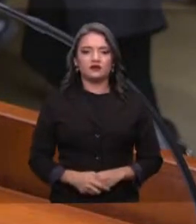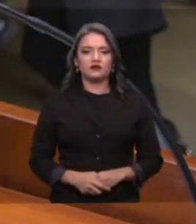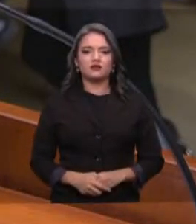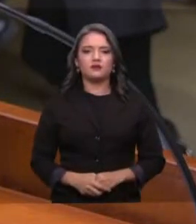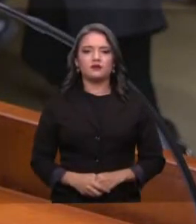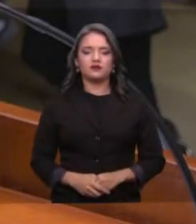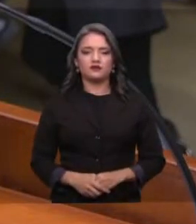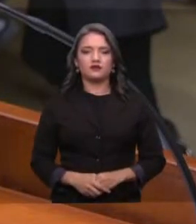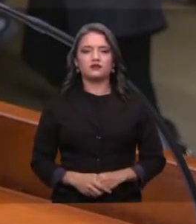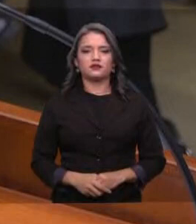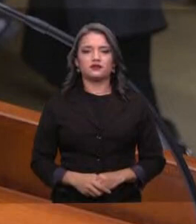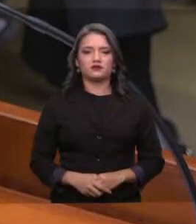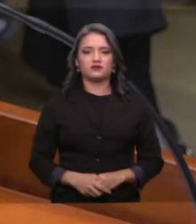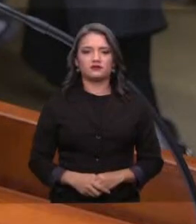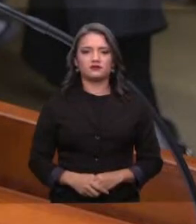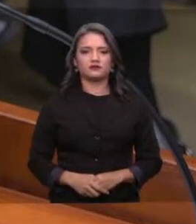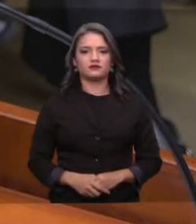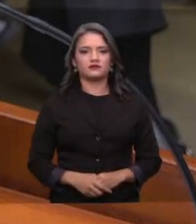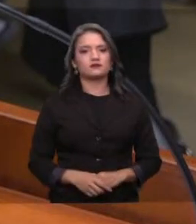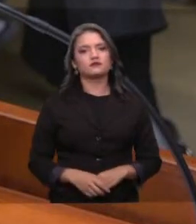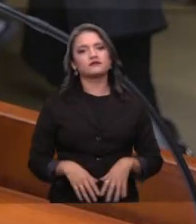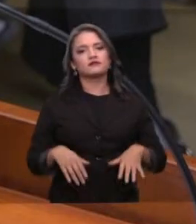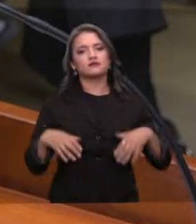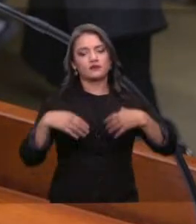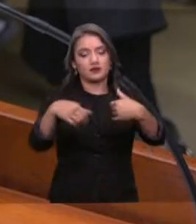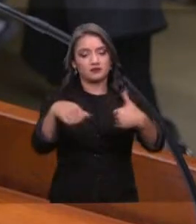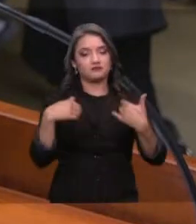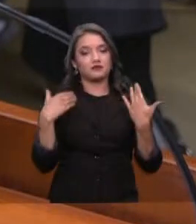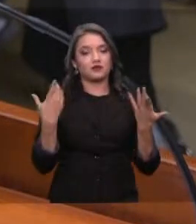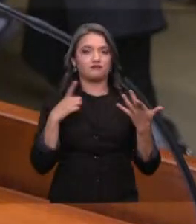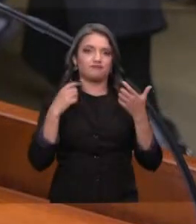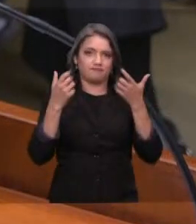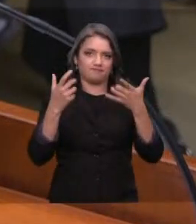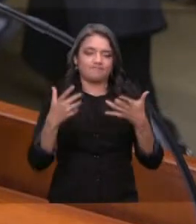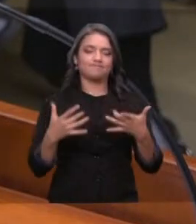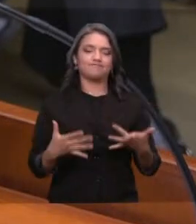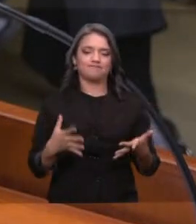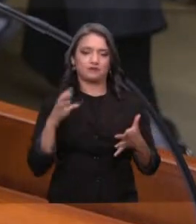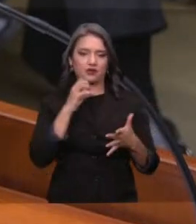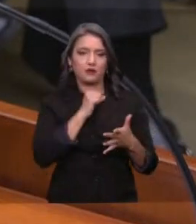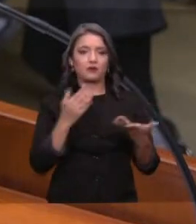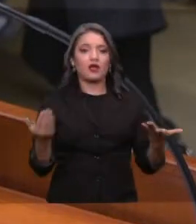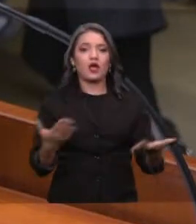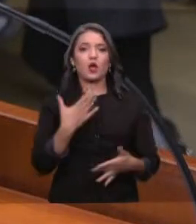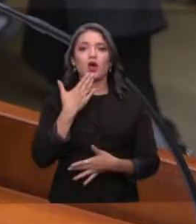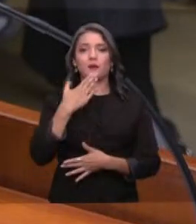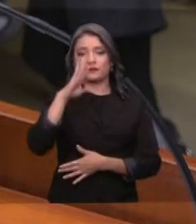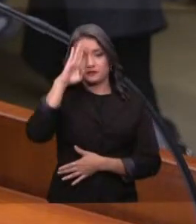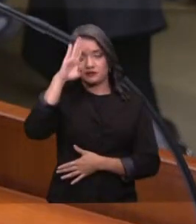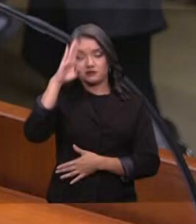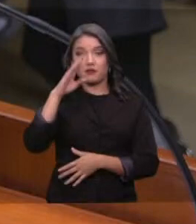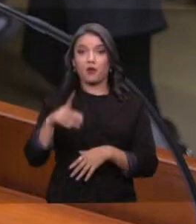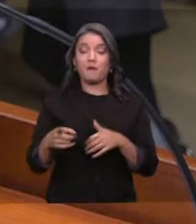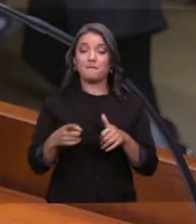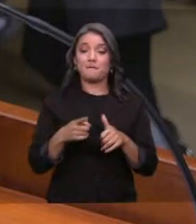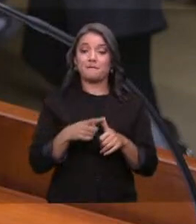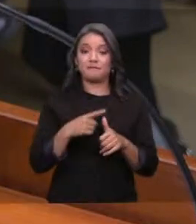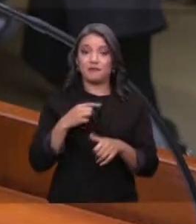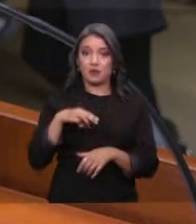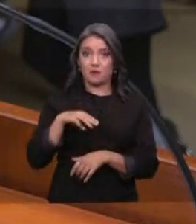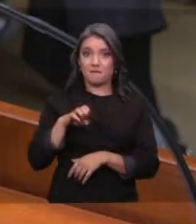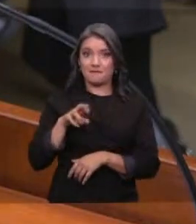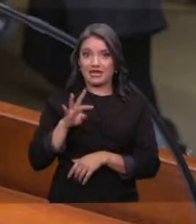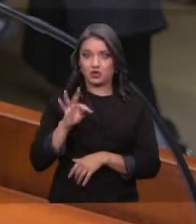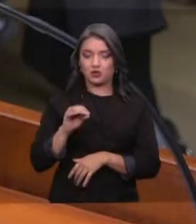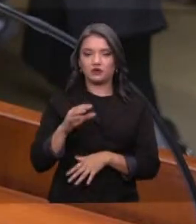Passando, feito essas breves considerações, excelências, e passando brevemente ao mérito, em primeiro lugar, é importante destacar que